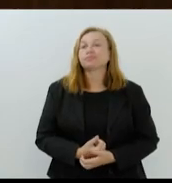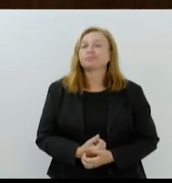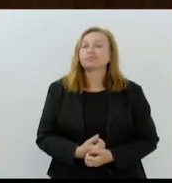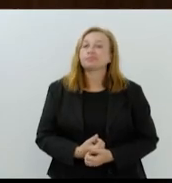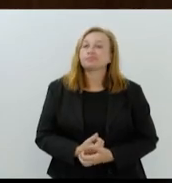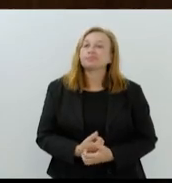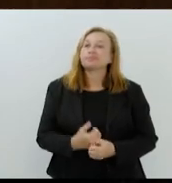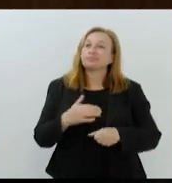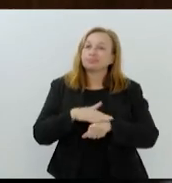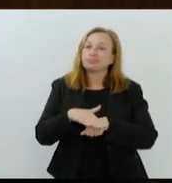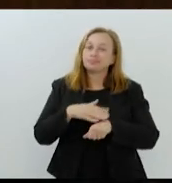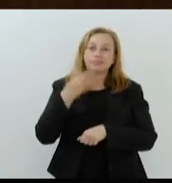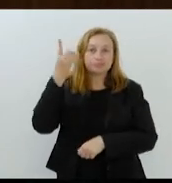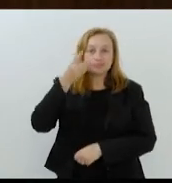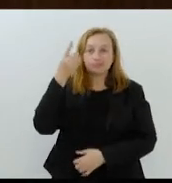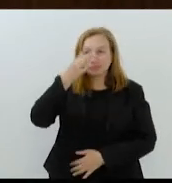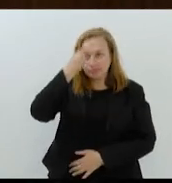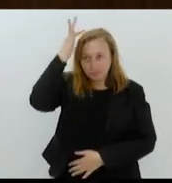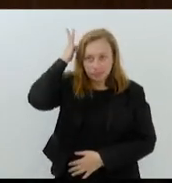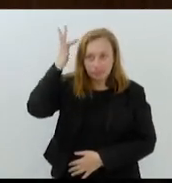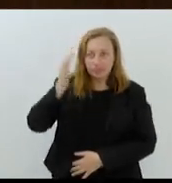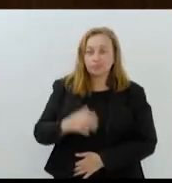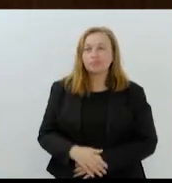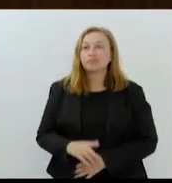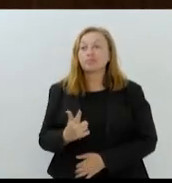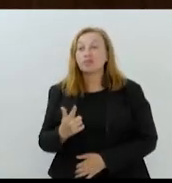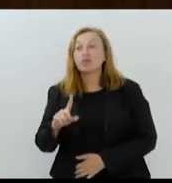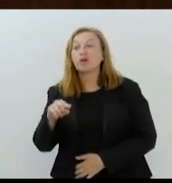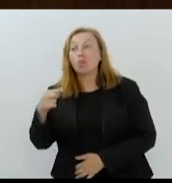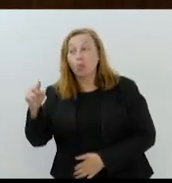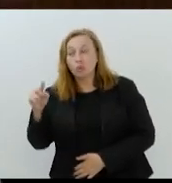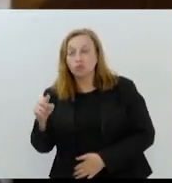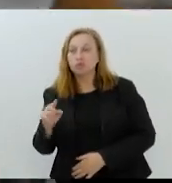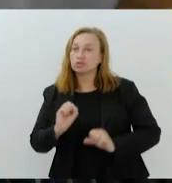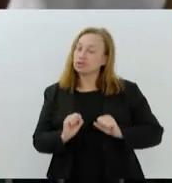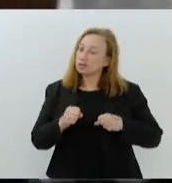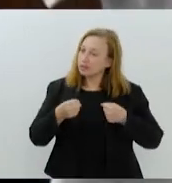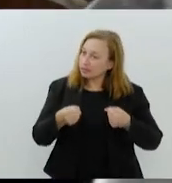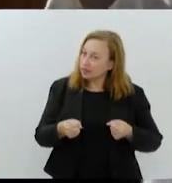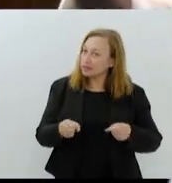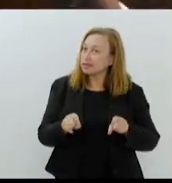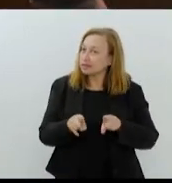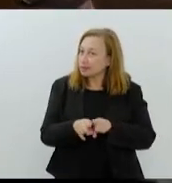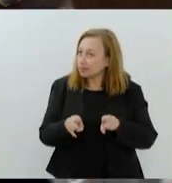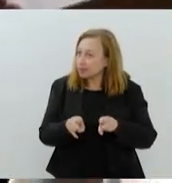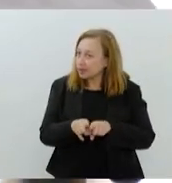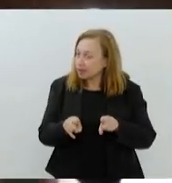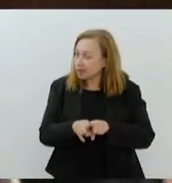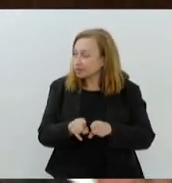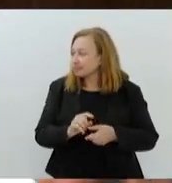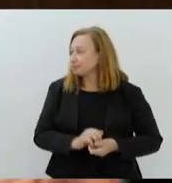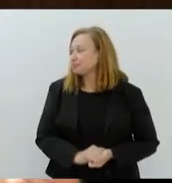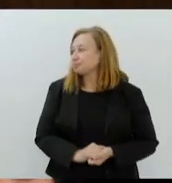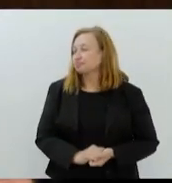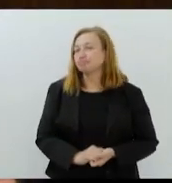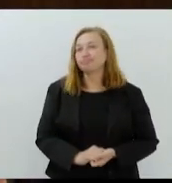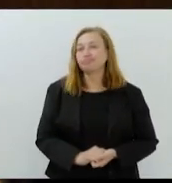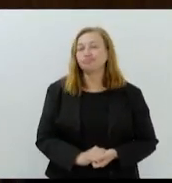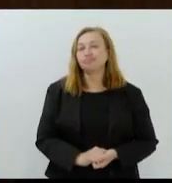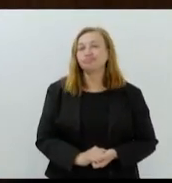conversar com o deputado Fred Pacheco, que é outro defensor intransigente da causa autista.